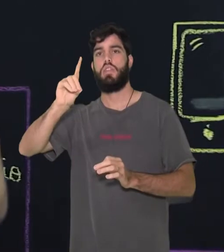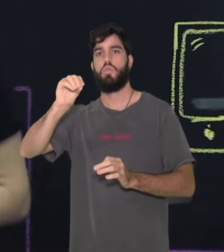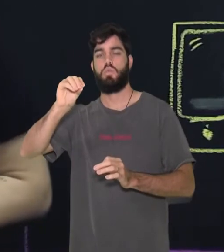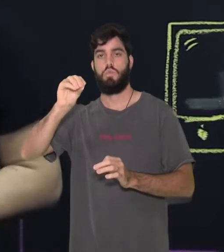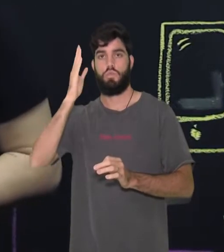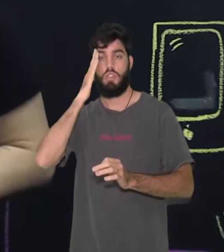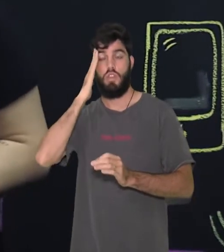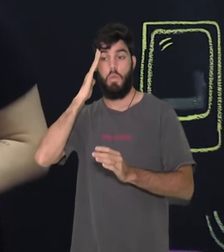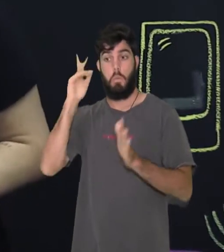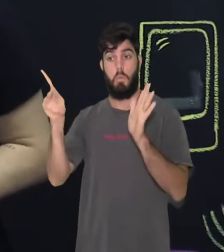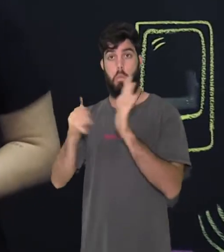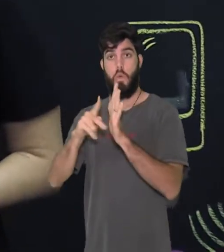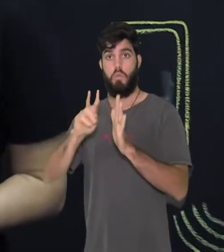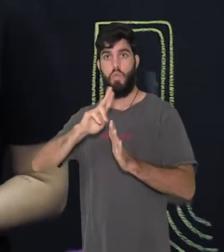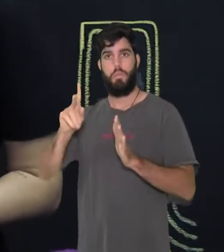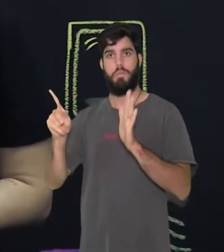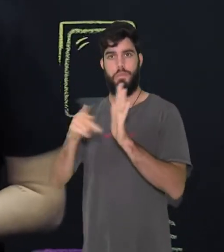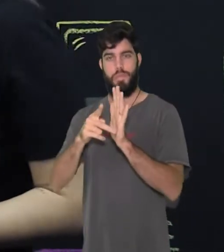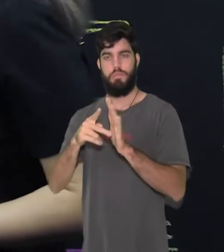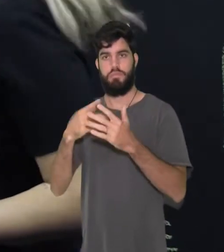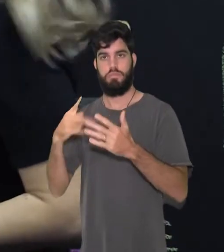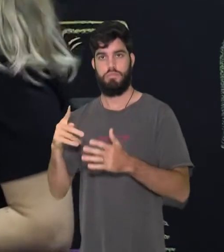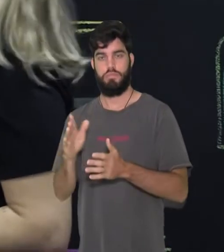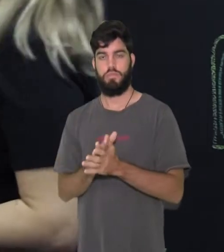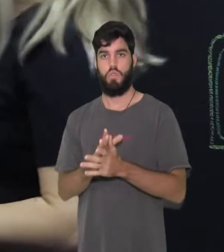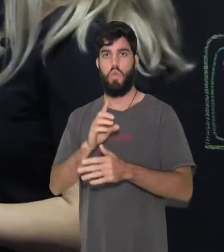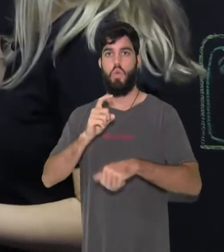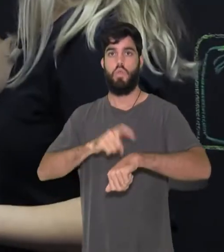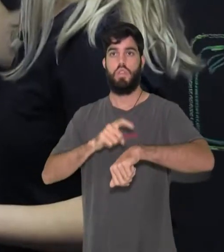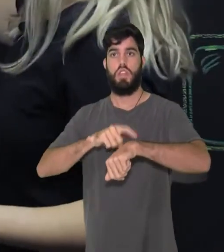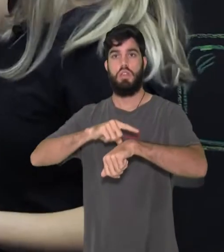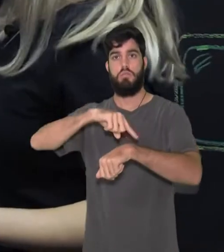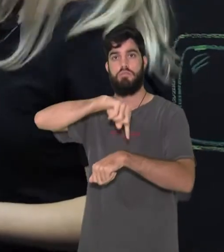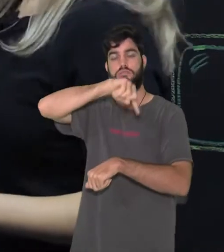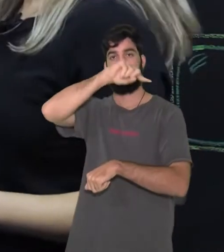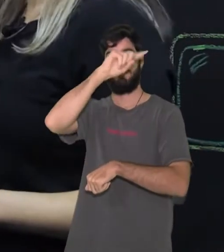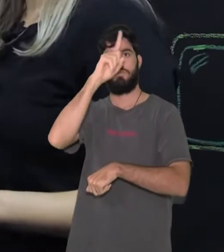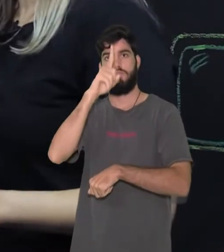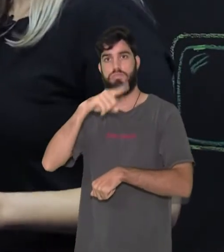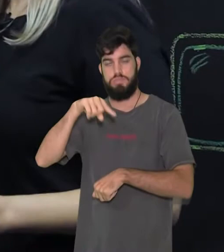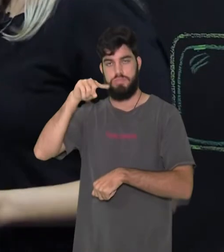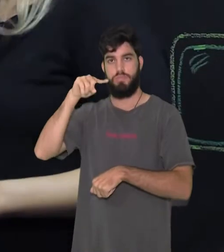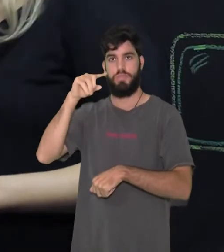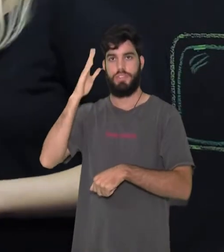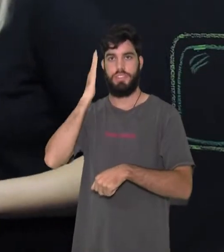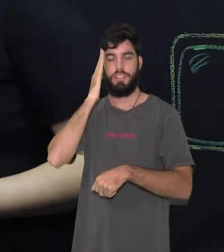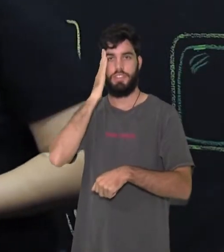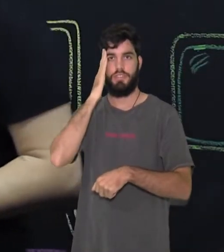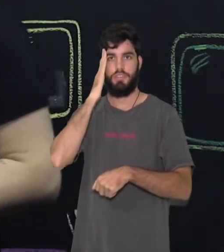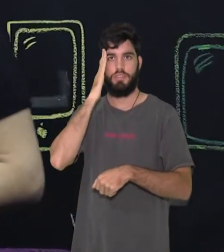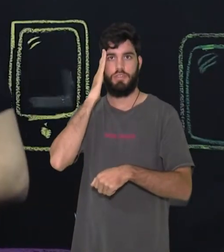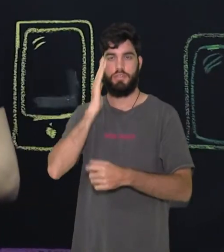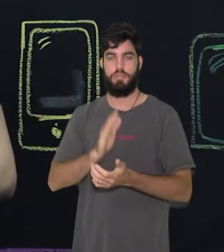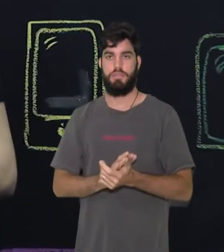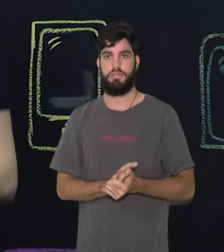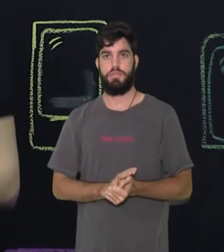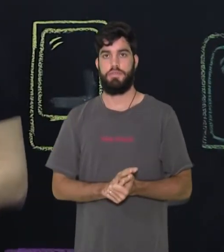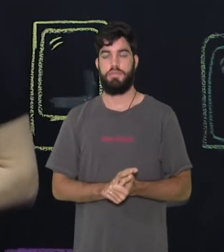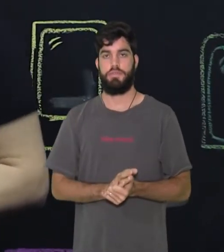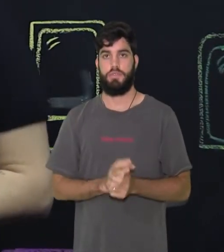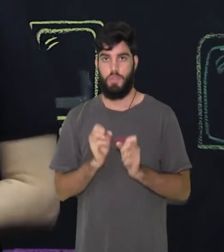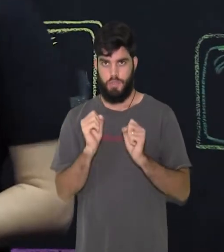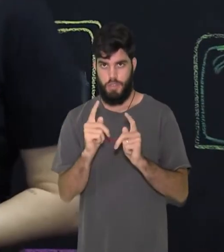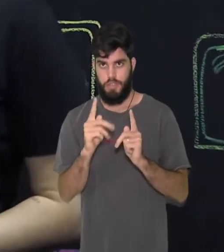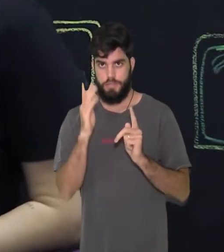diferente, porque o que é o período? É o tempo para a onda fazer esse movimento aqui, um comprimento de onda,